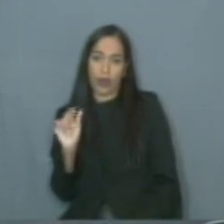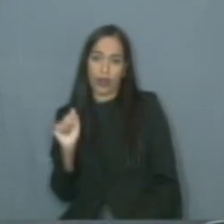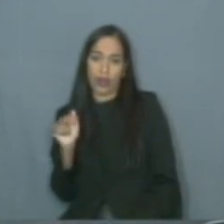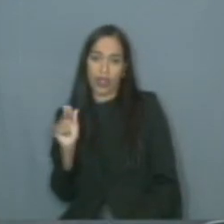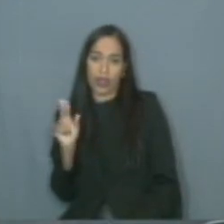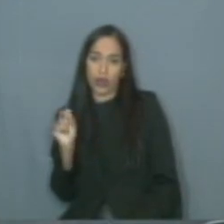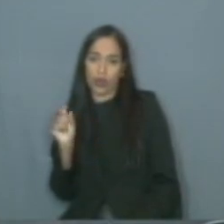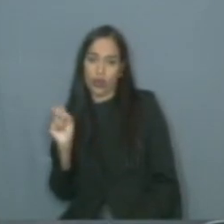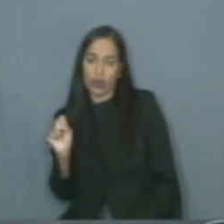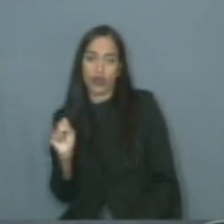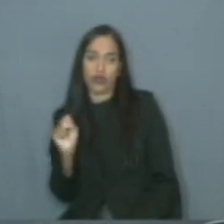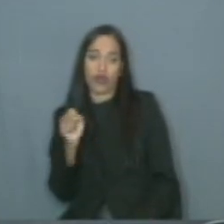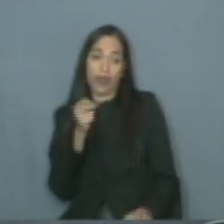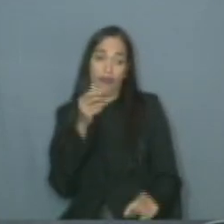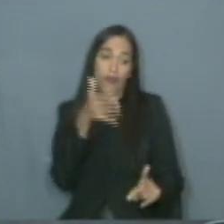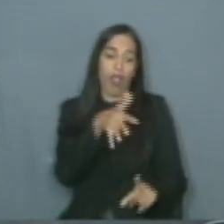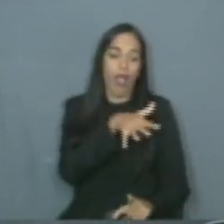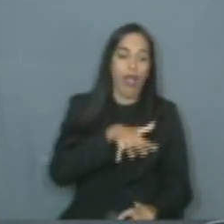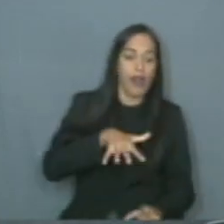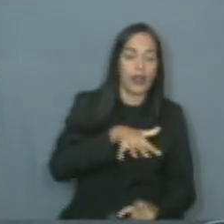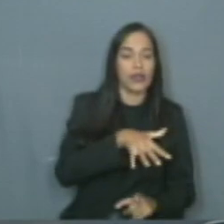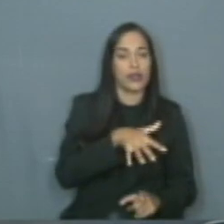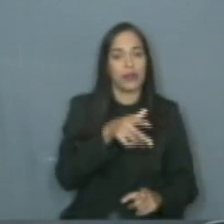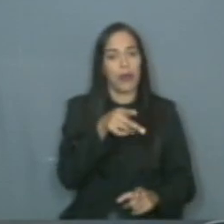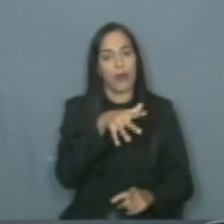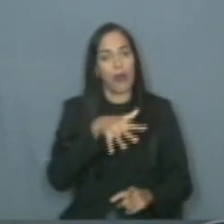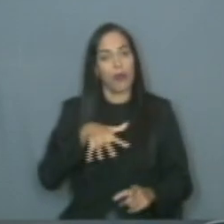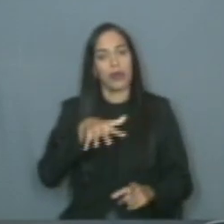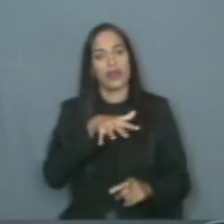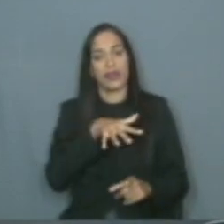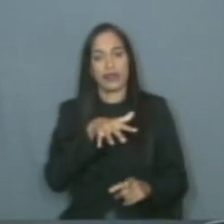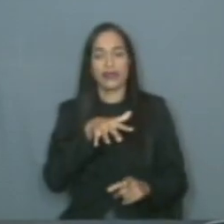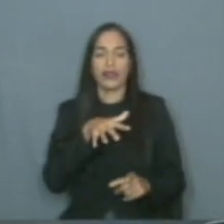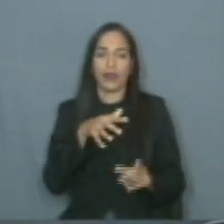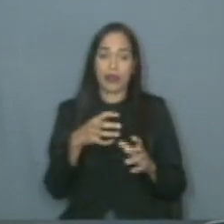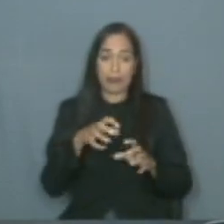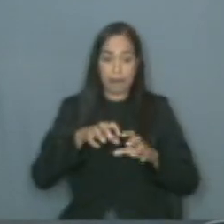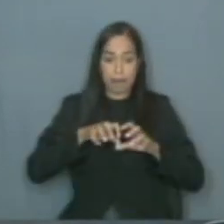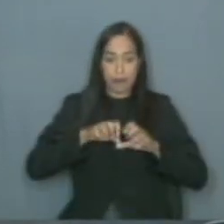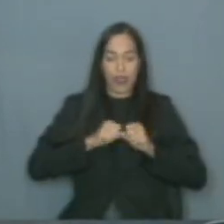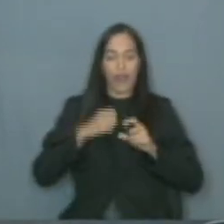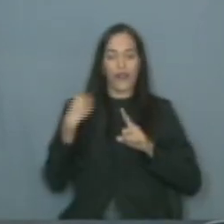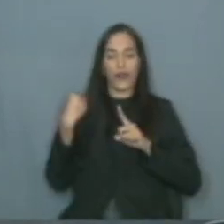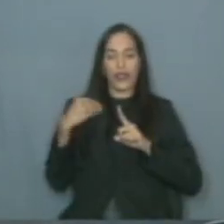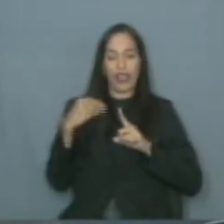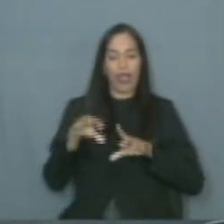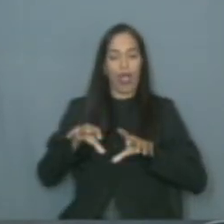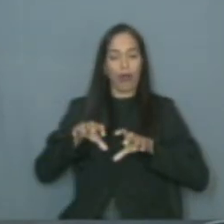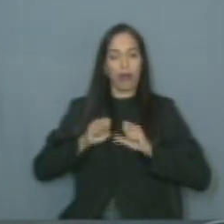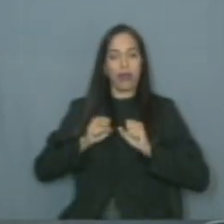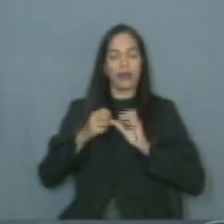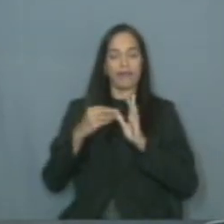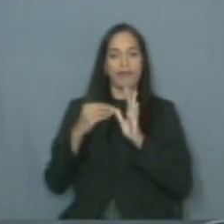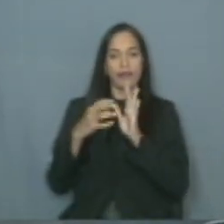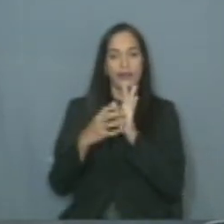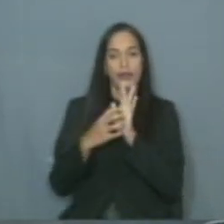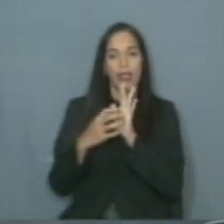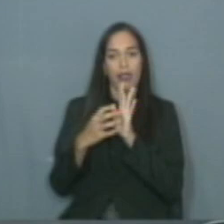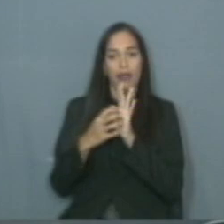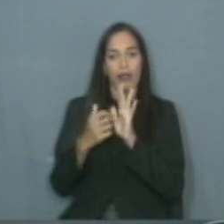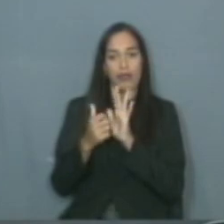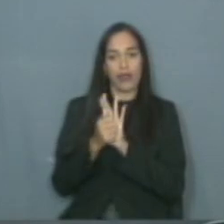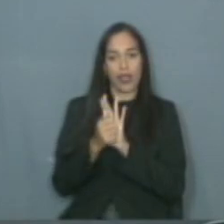ser voltados para a população que está vulnerável à infecção com HIV, ou que esteja mais vulnerável à infecção com HIV, porque vulnerável todos